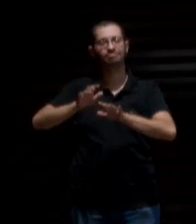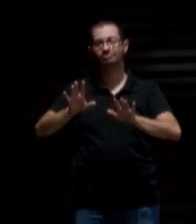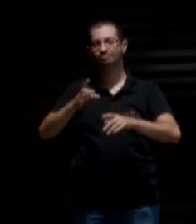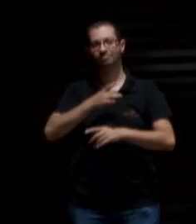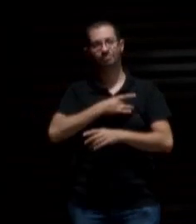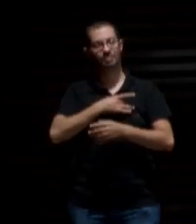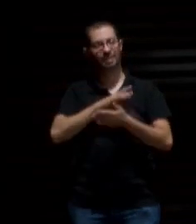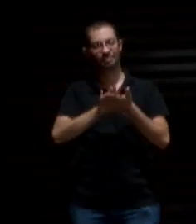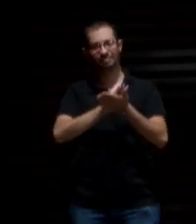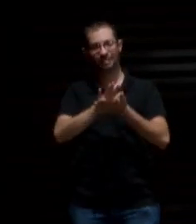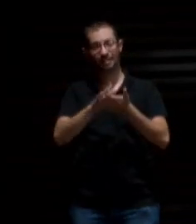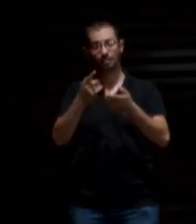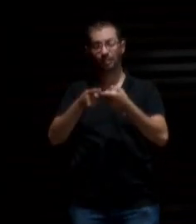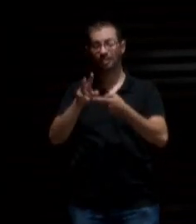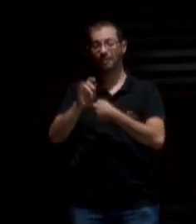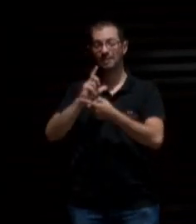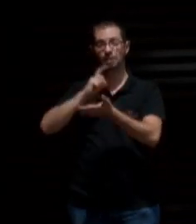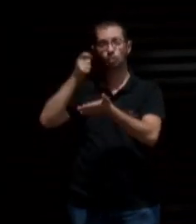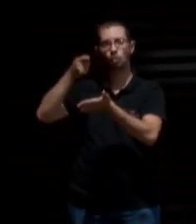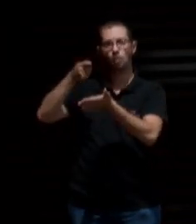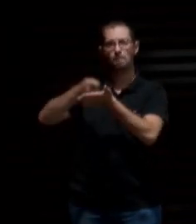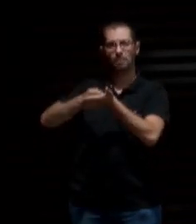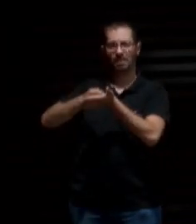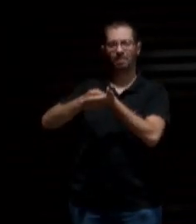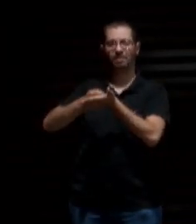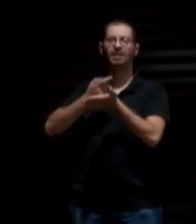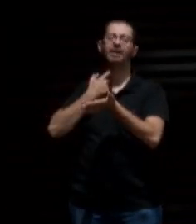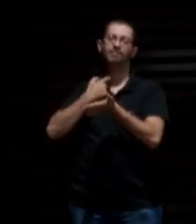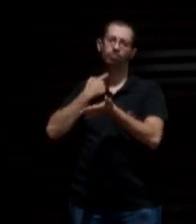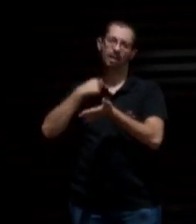se cumprirá a minha indignação e a minha ira para consumir.